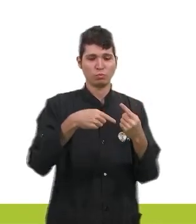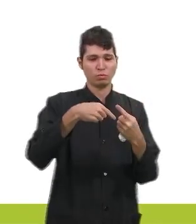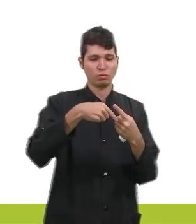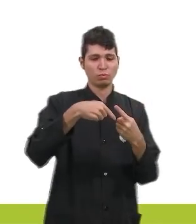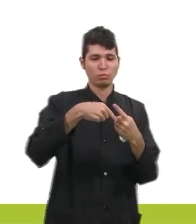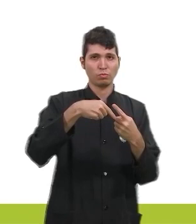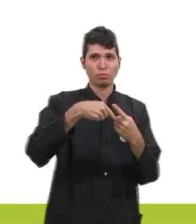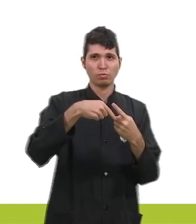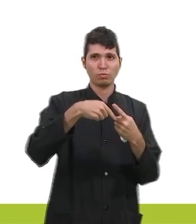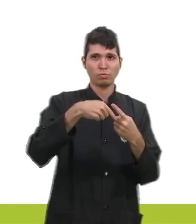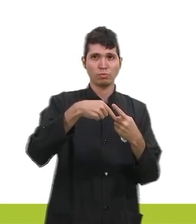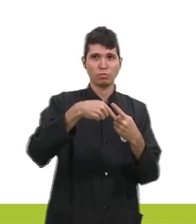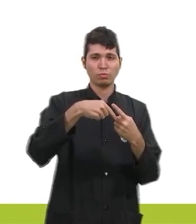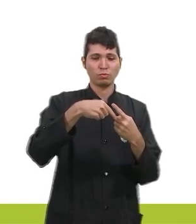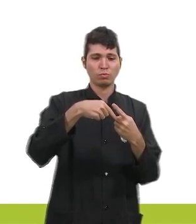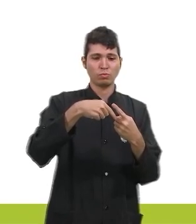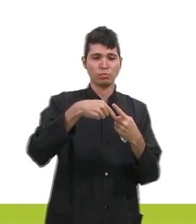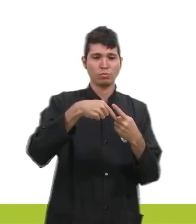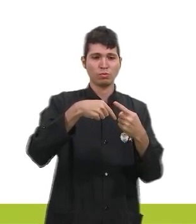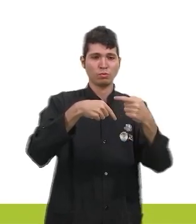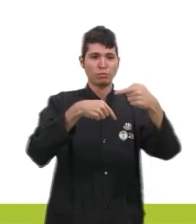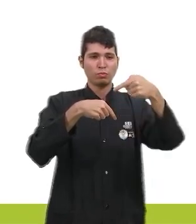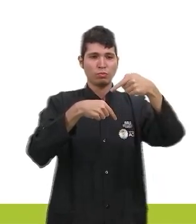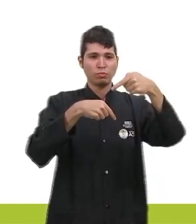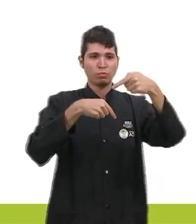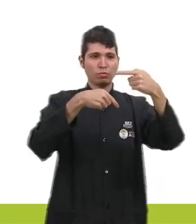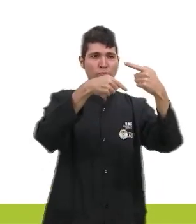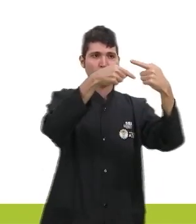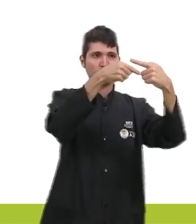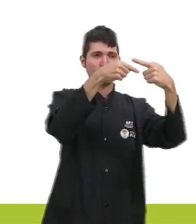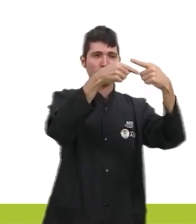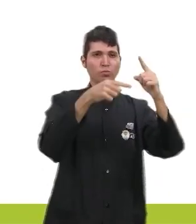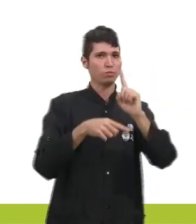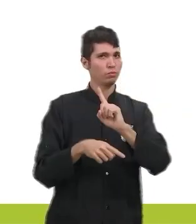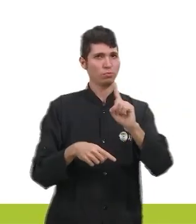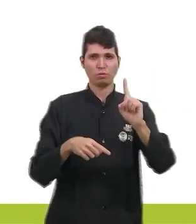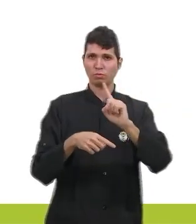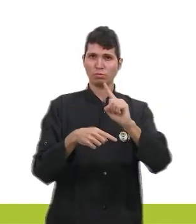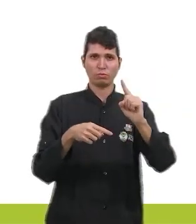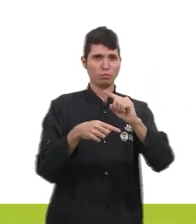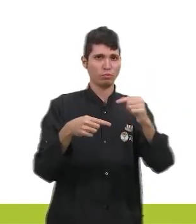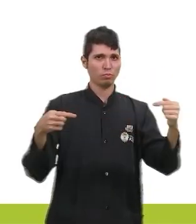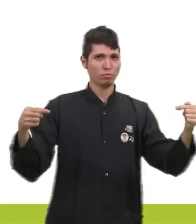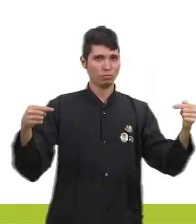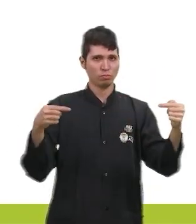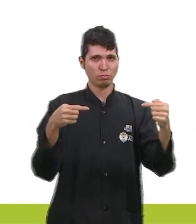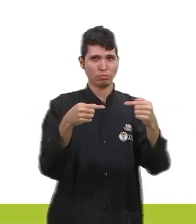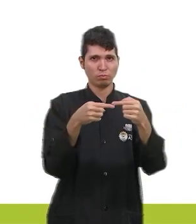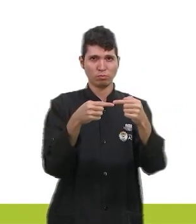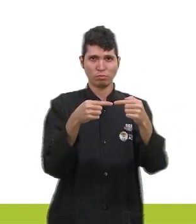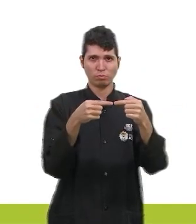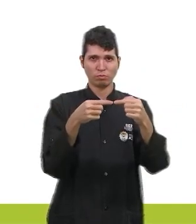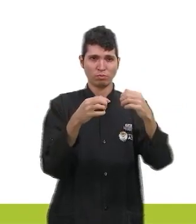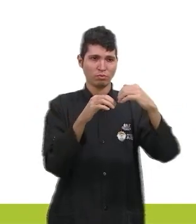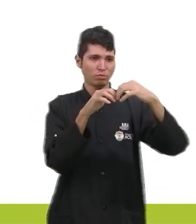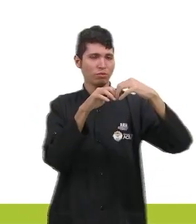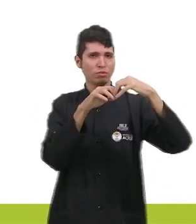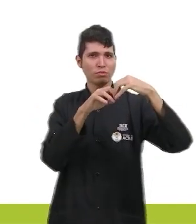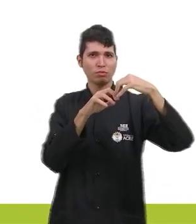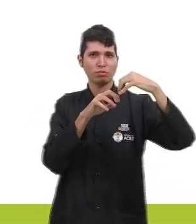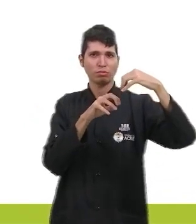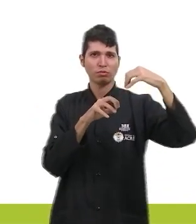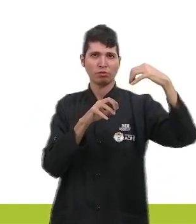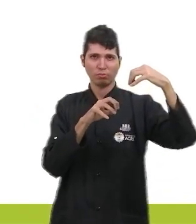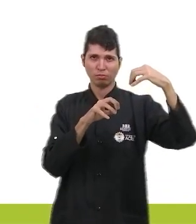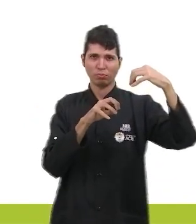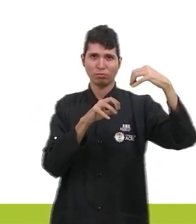isolados um do outro. Eles não estão próximos um ao outro, eles não estão ligados um ao outro, tá? Existe uma cadeia ali separando eles, uma estrutura